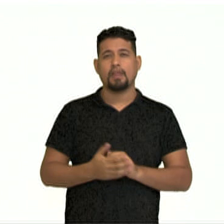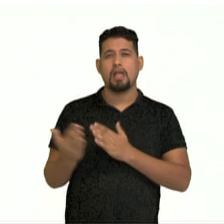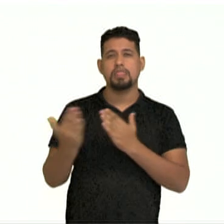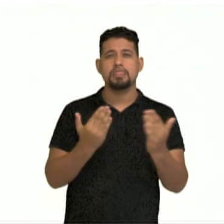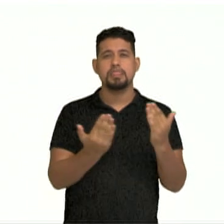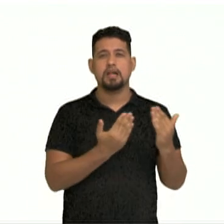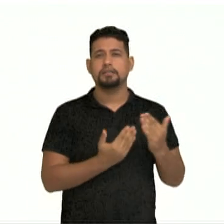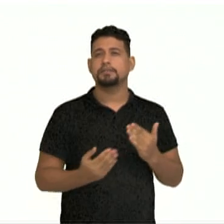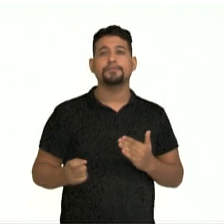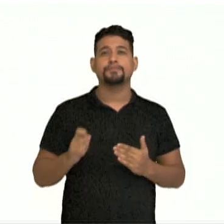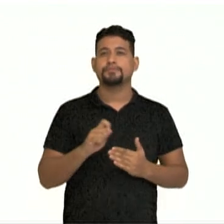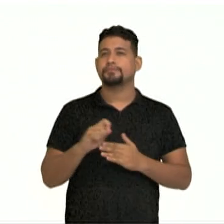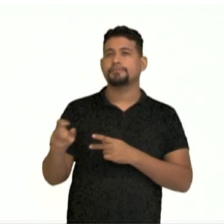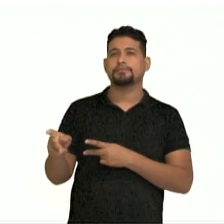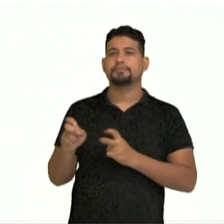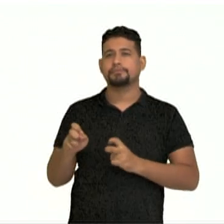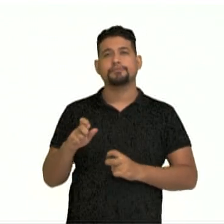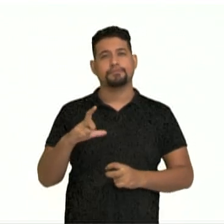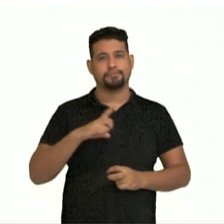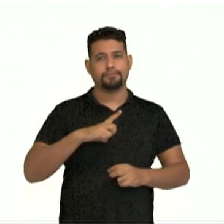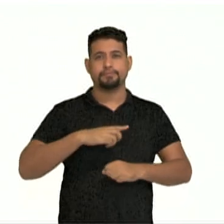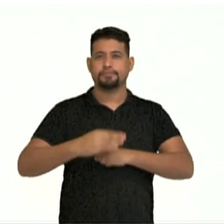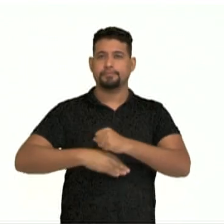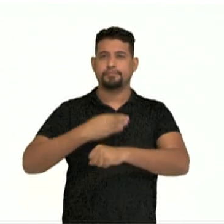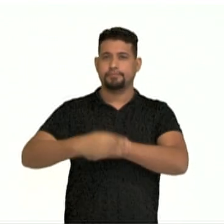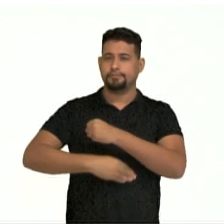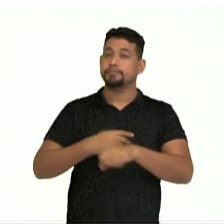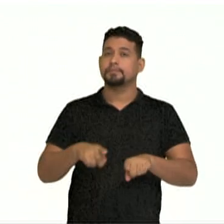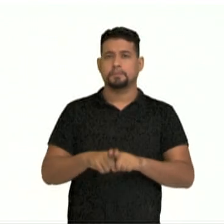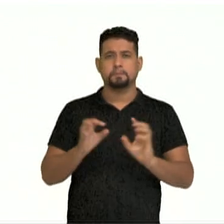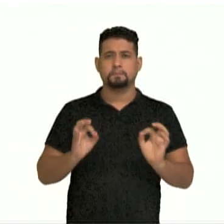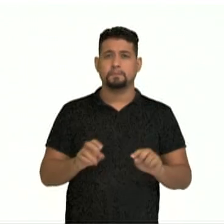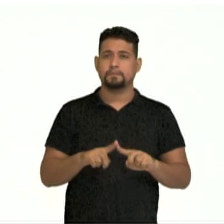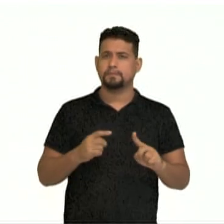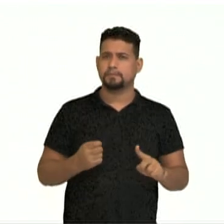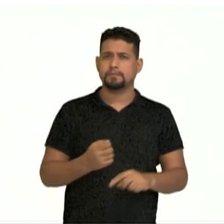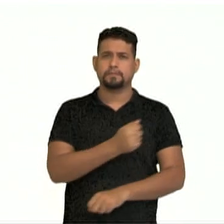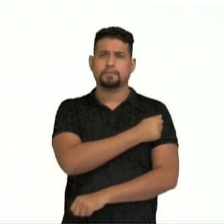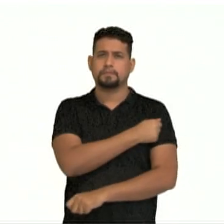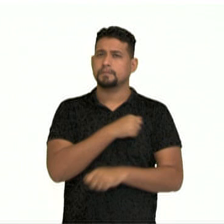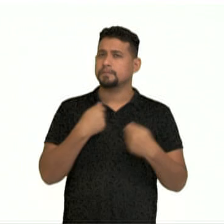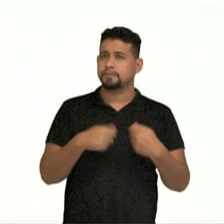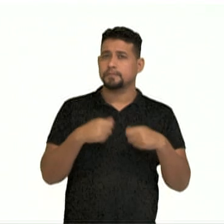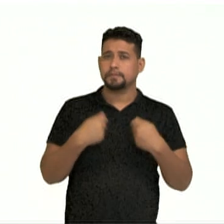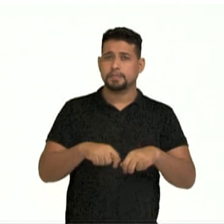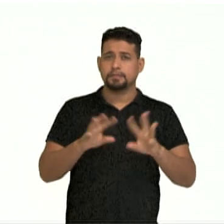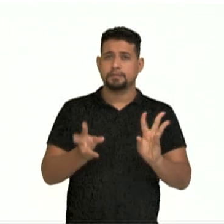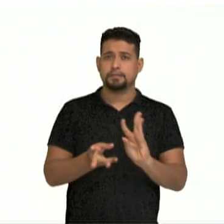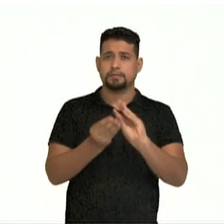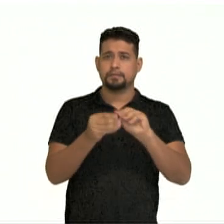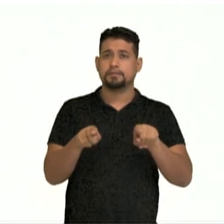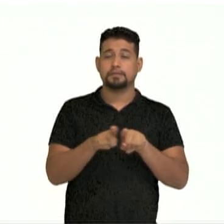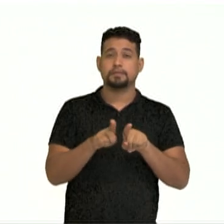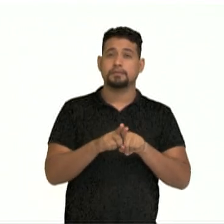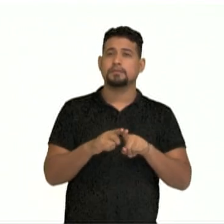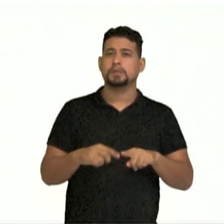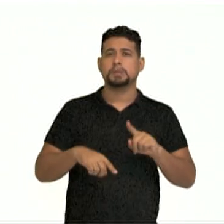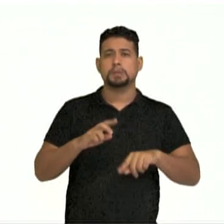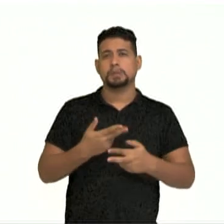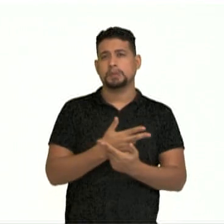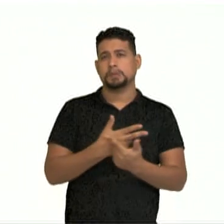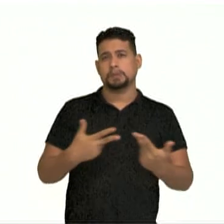um material e percebe que ele é um bom isolante. Esse estudante precisa fazer um resumo sobre as propriedades